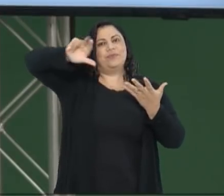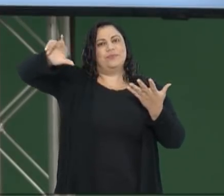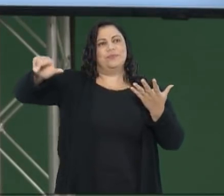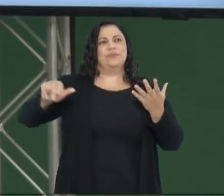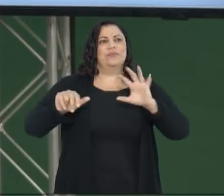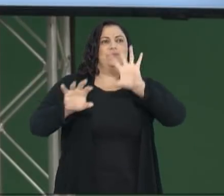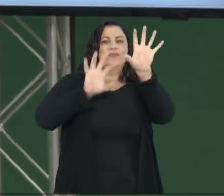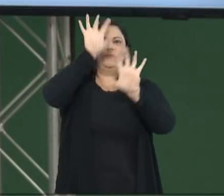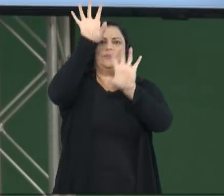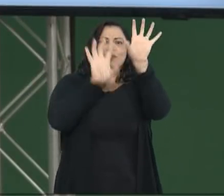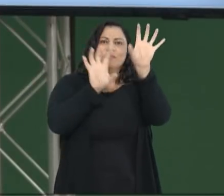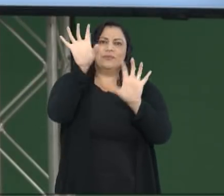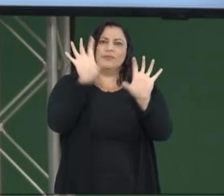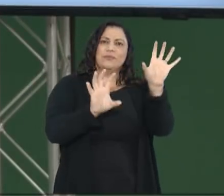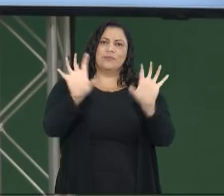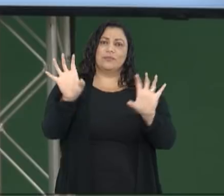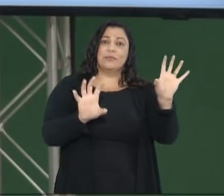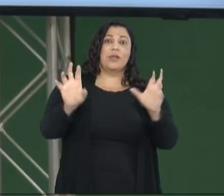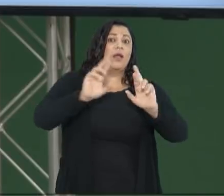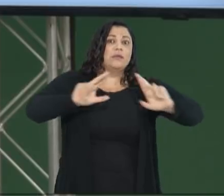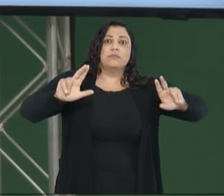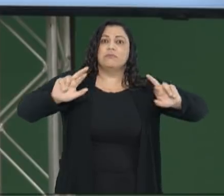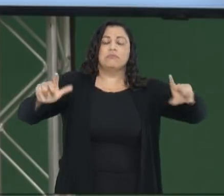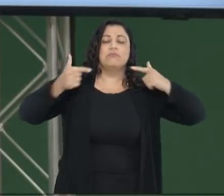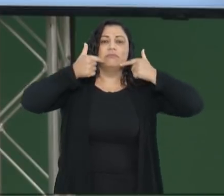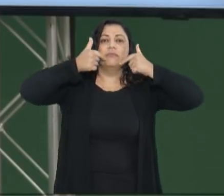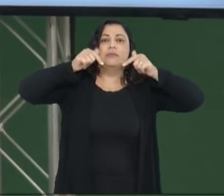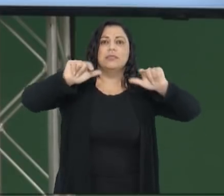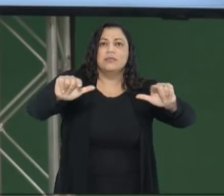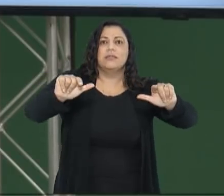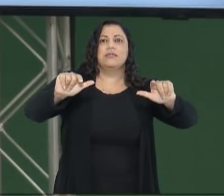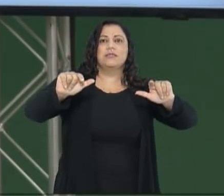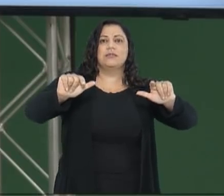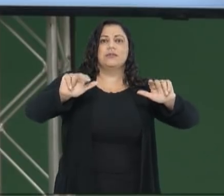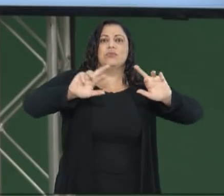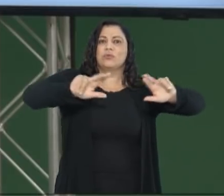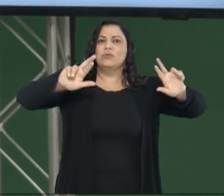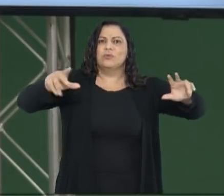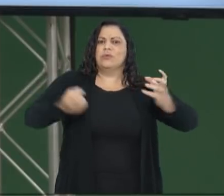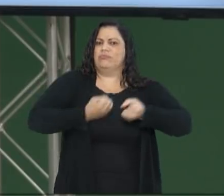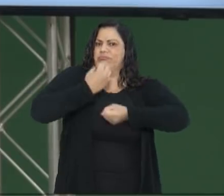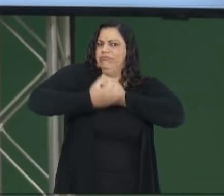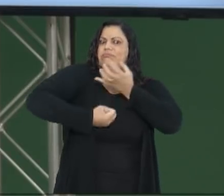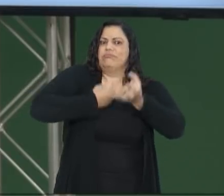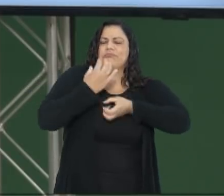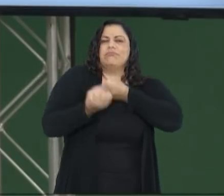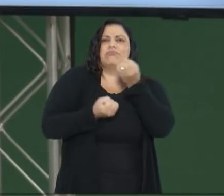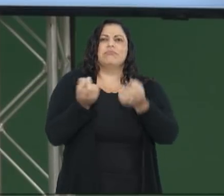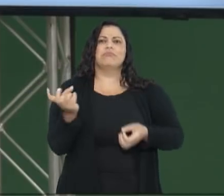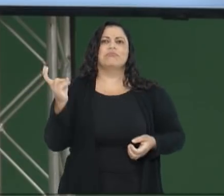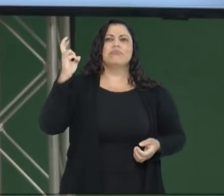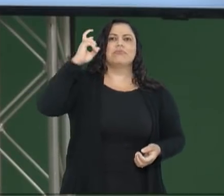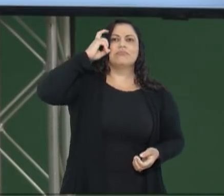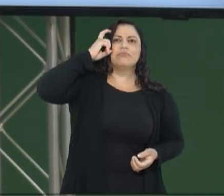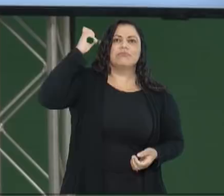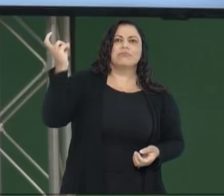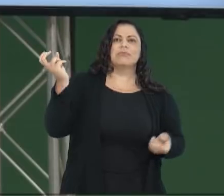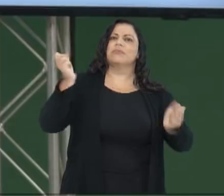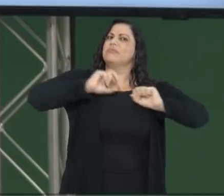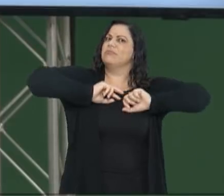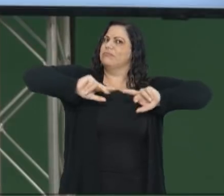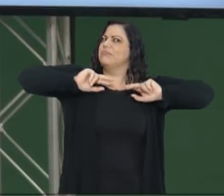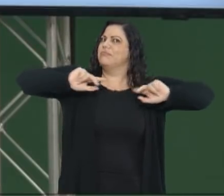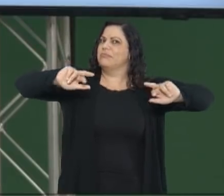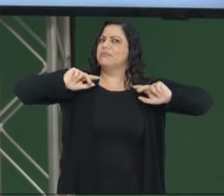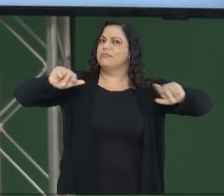nós vamos ter diferentes idiomas, portanto nós vamos ter diferentes expressões culturais. Nesses espaços